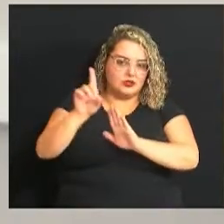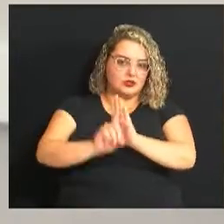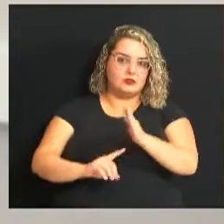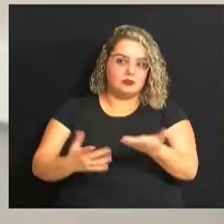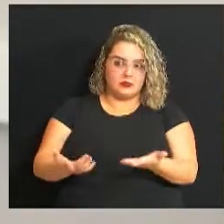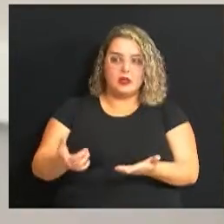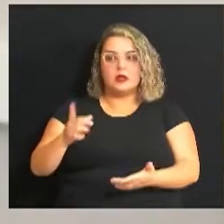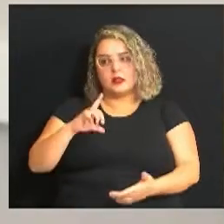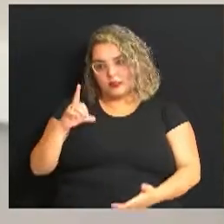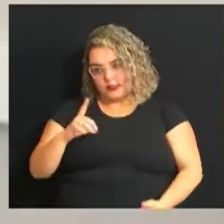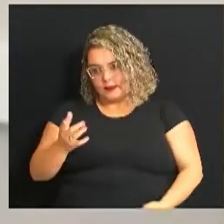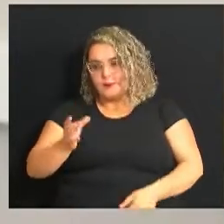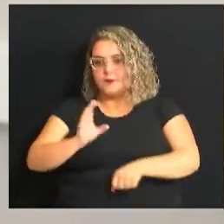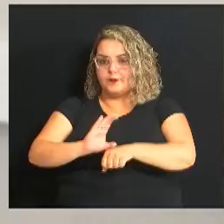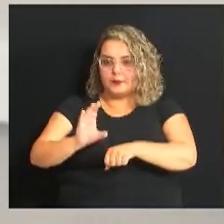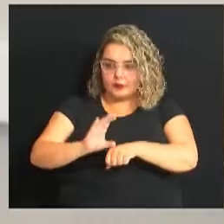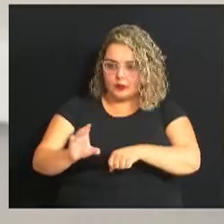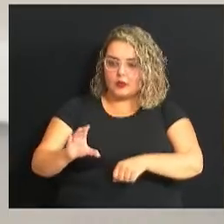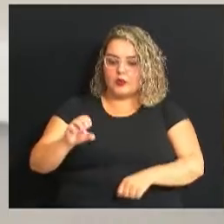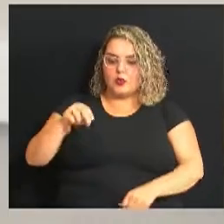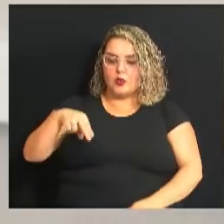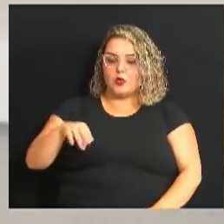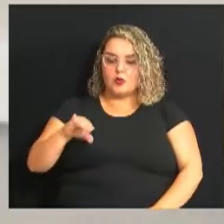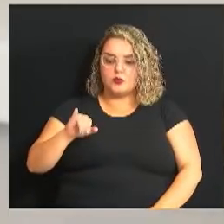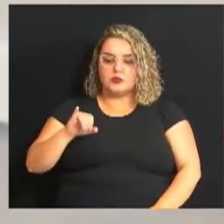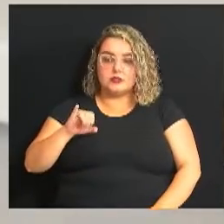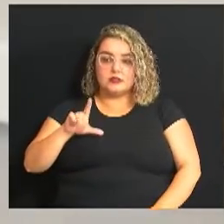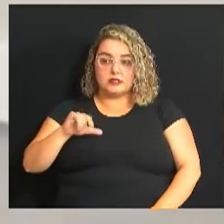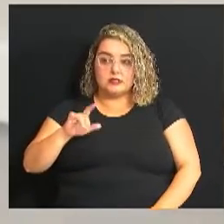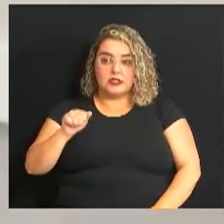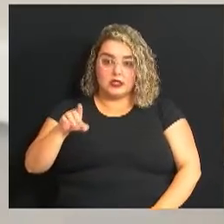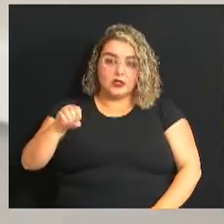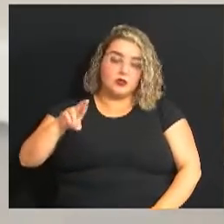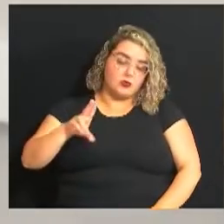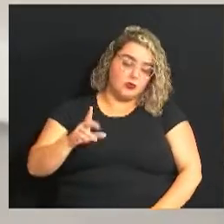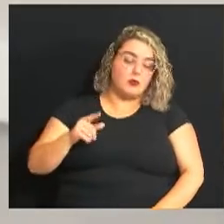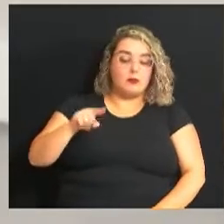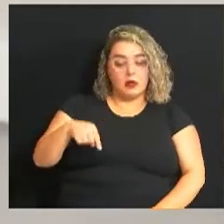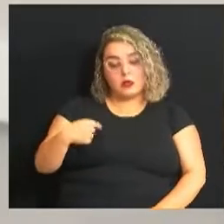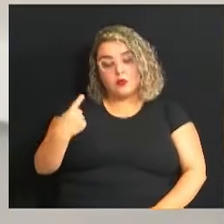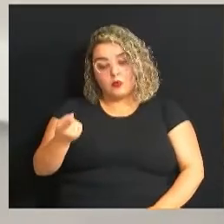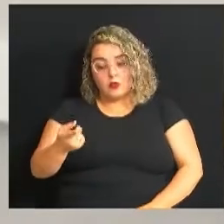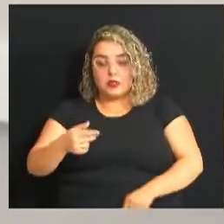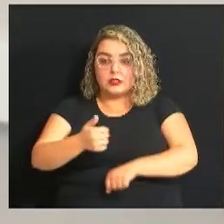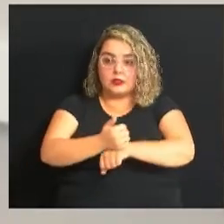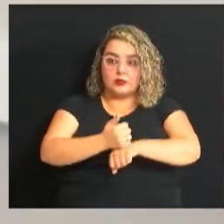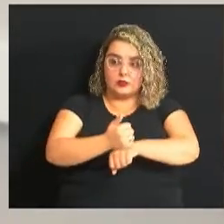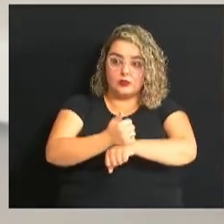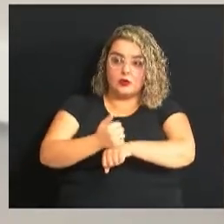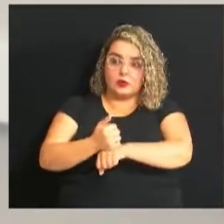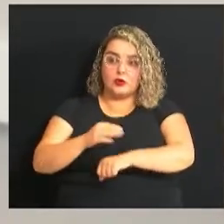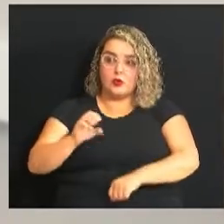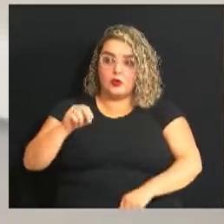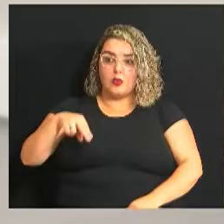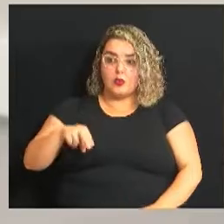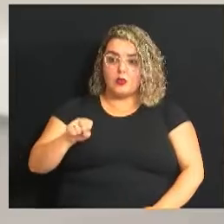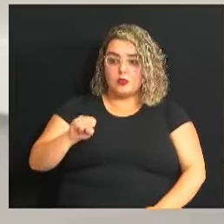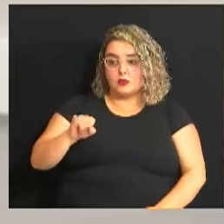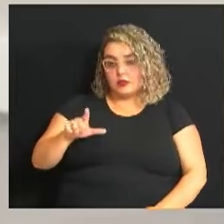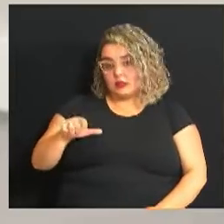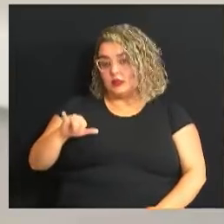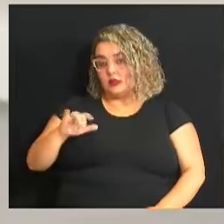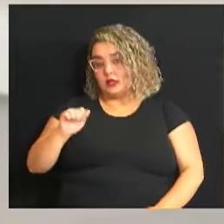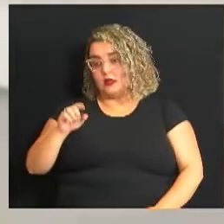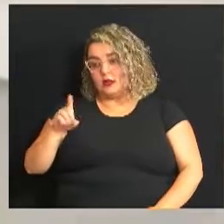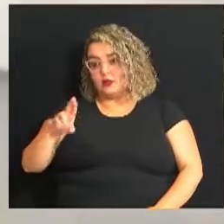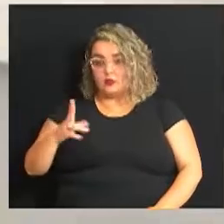curso de formação de conciliadores, mas também outras profissões permitem a formação como conciliadores. E é importante que o conciliador